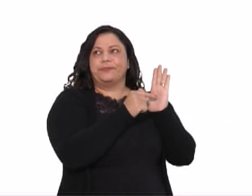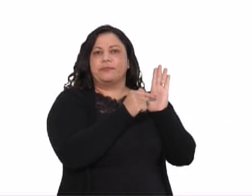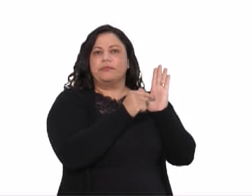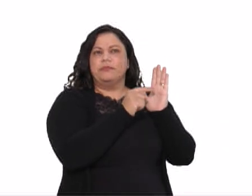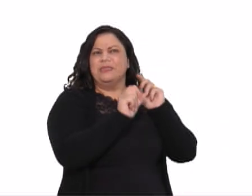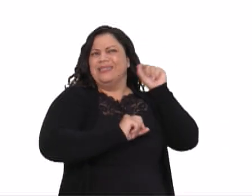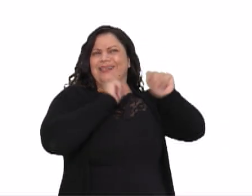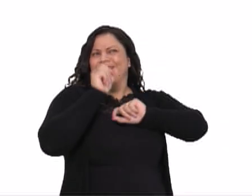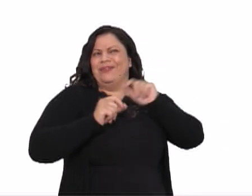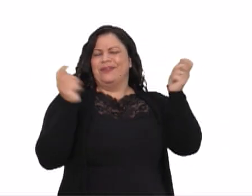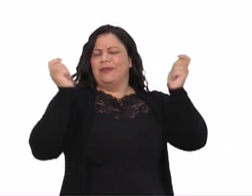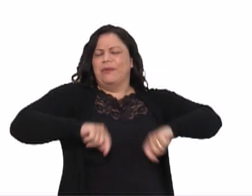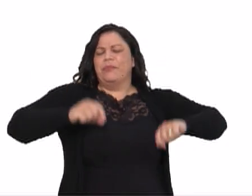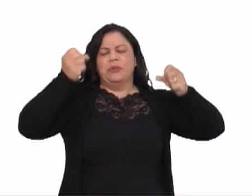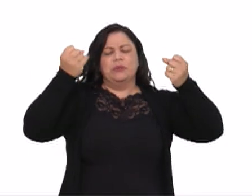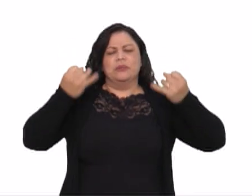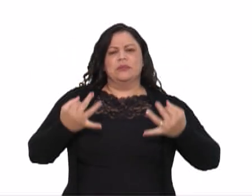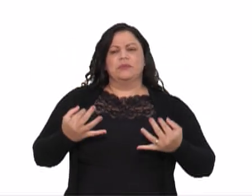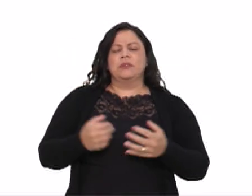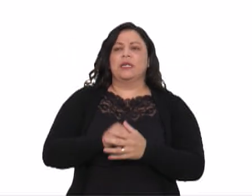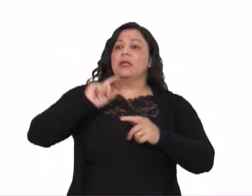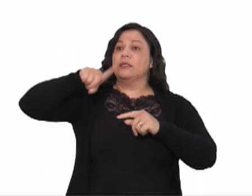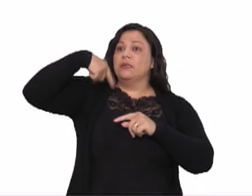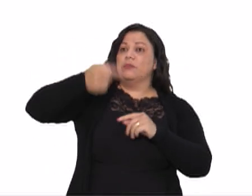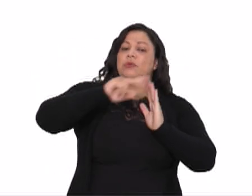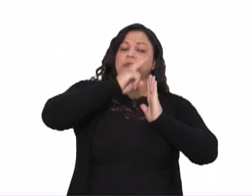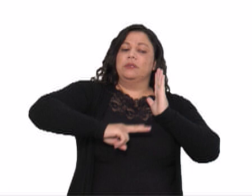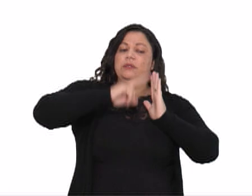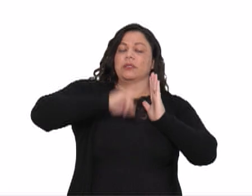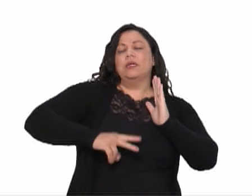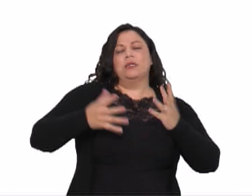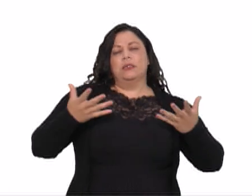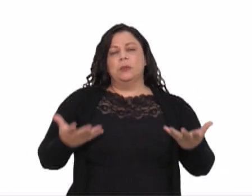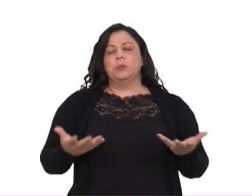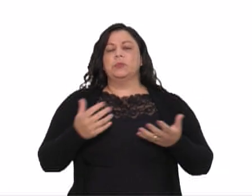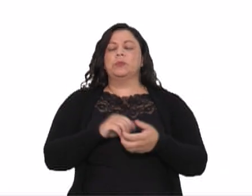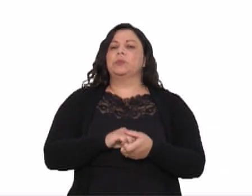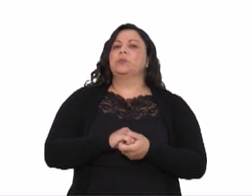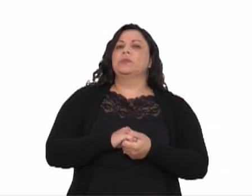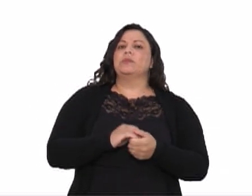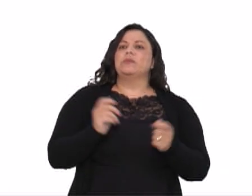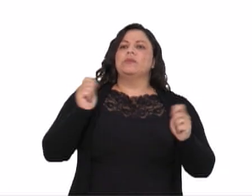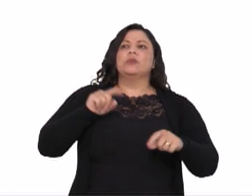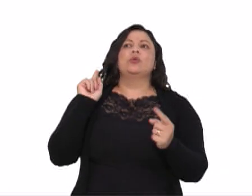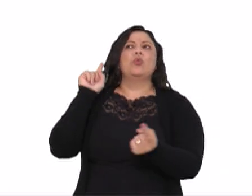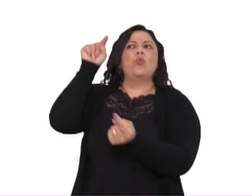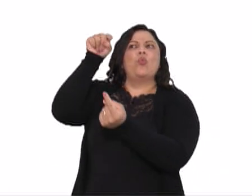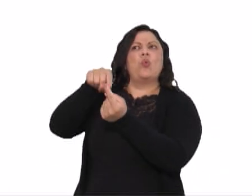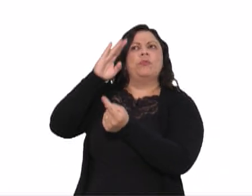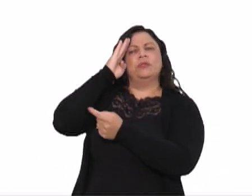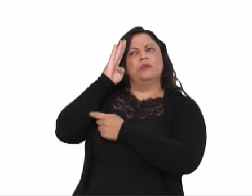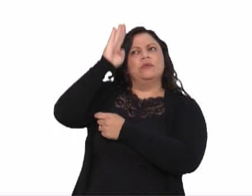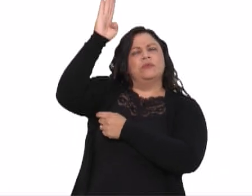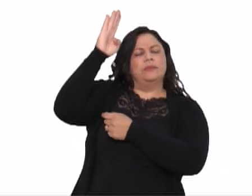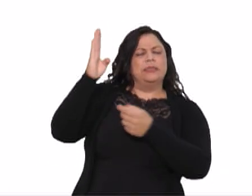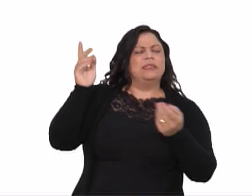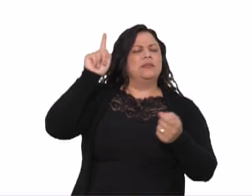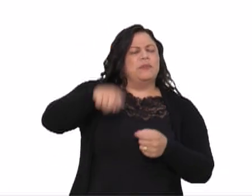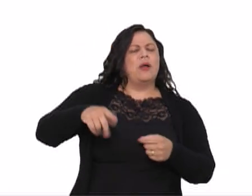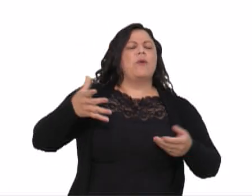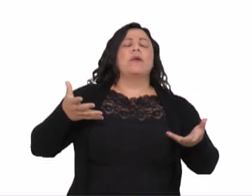o que a gente pode dizer então após a leitura dele? Podemos dizer que seu objetivo principal